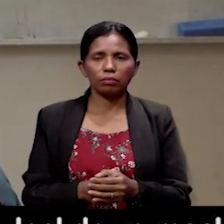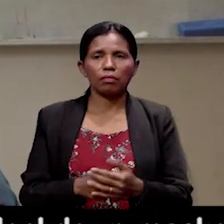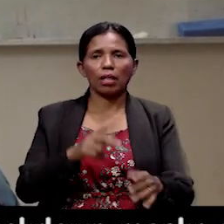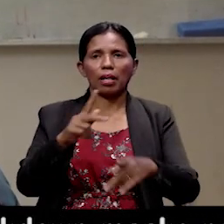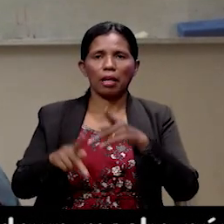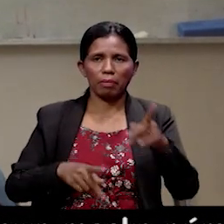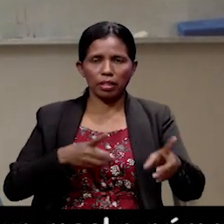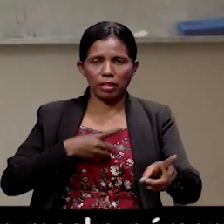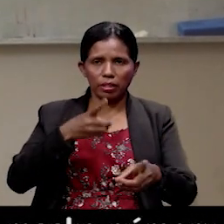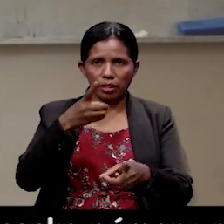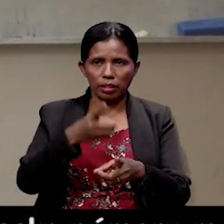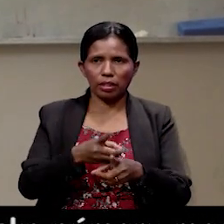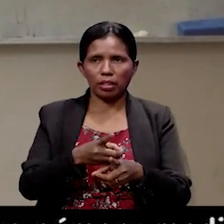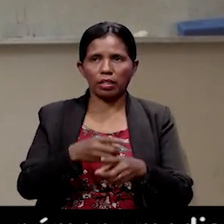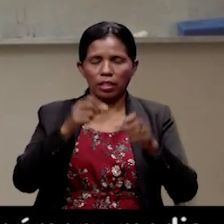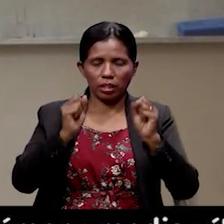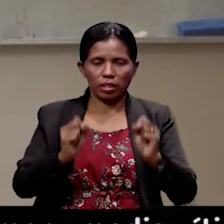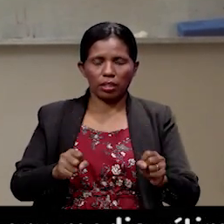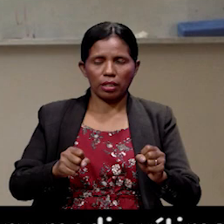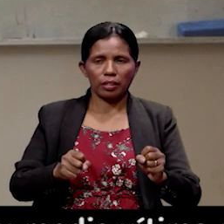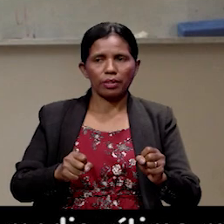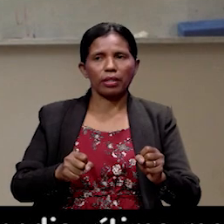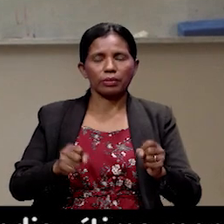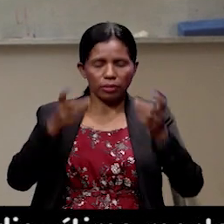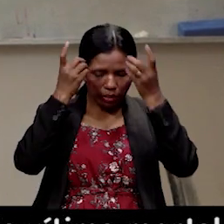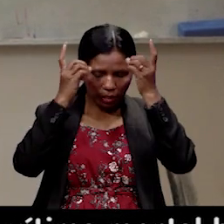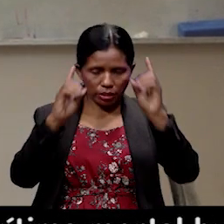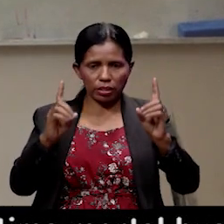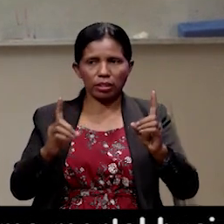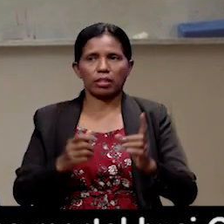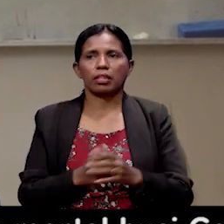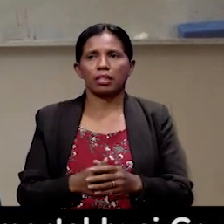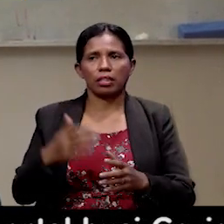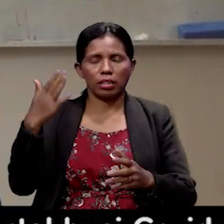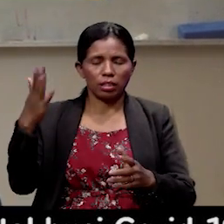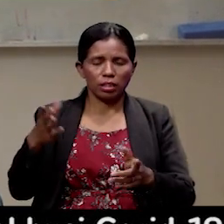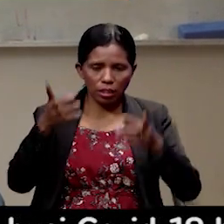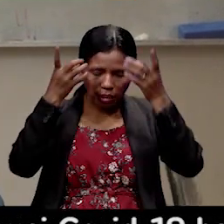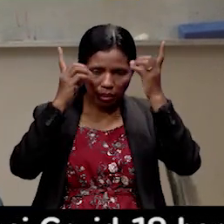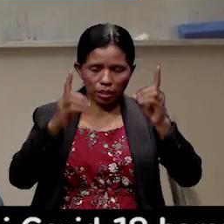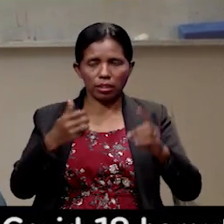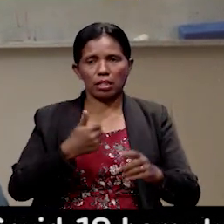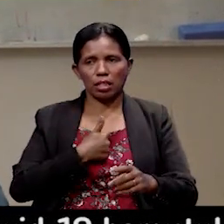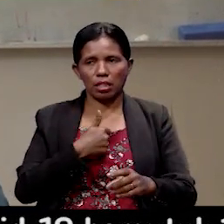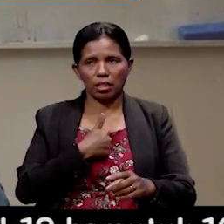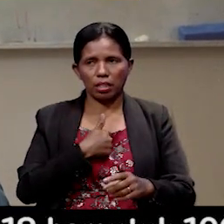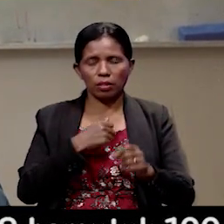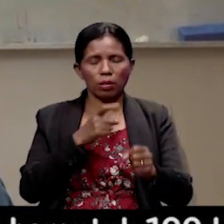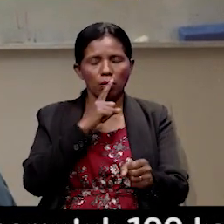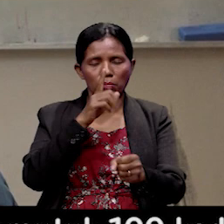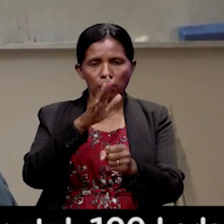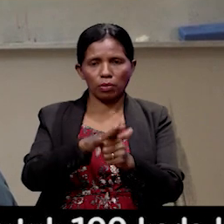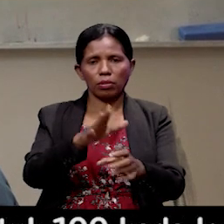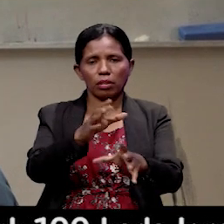emania direito atu determina rasik ni iha autodeterminação banian kata ni pronto atu